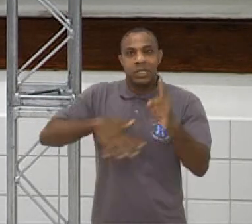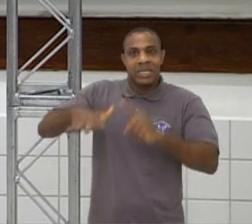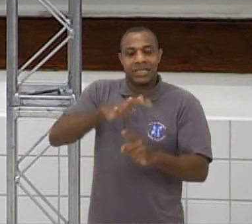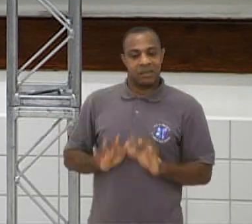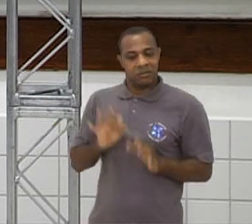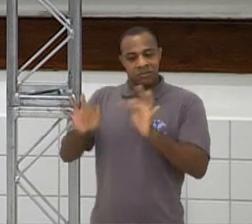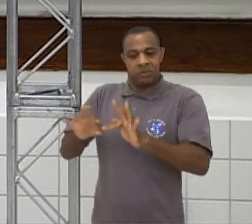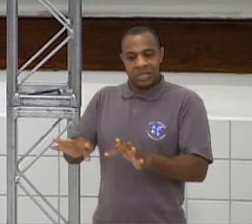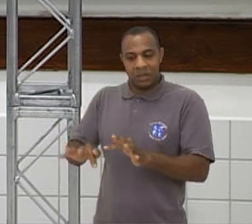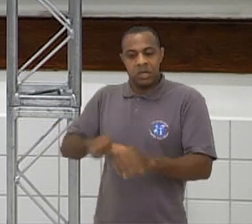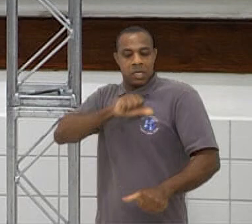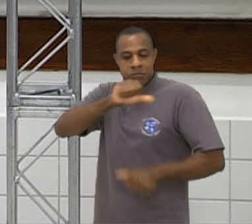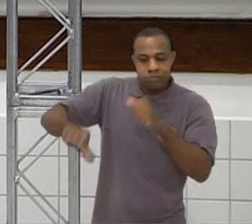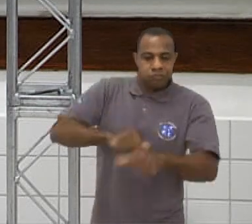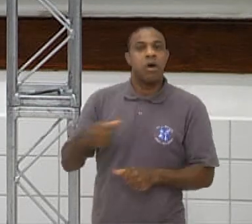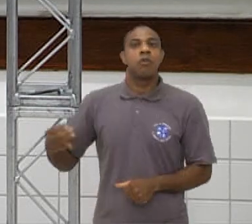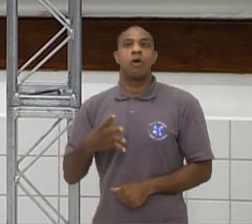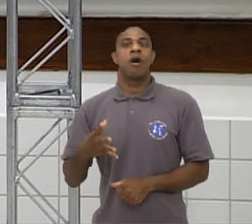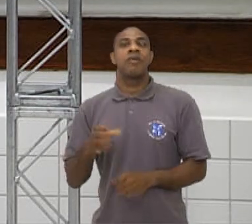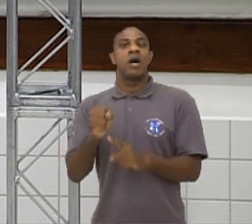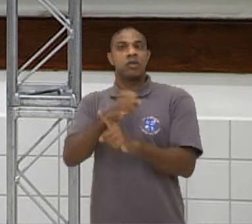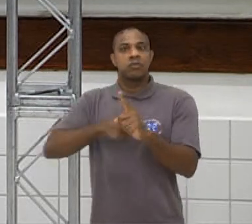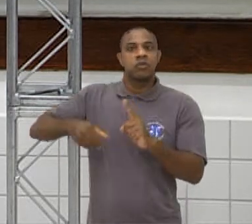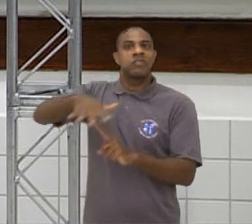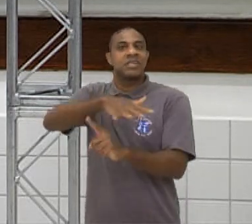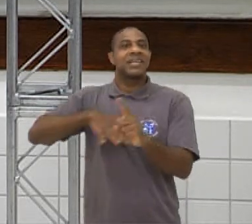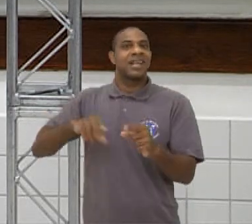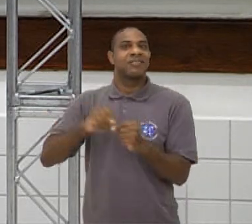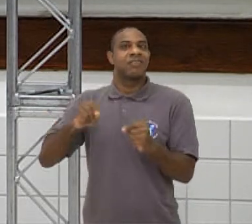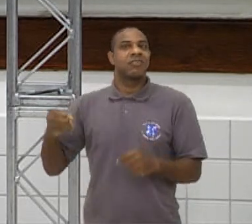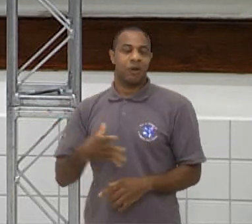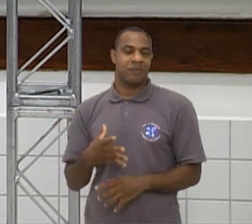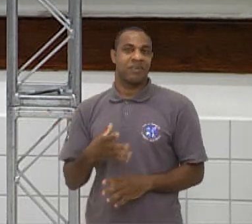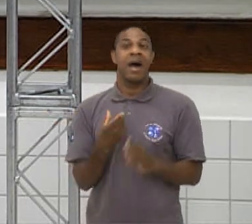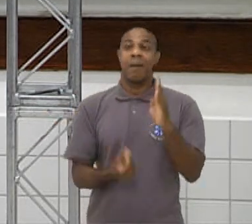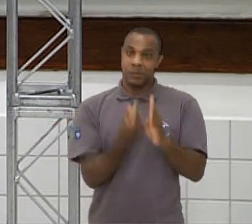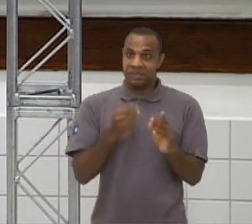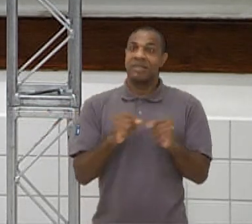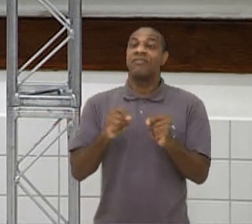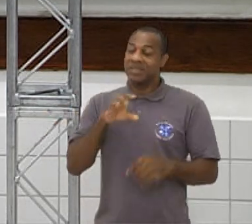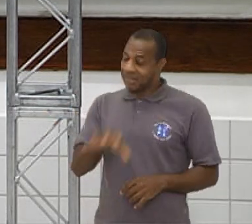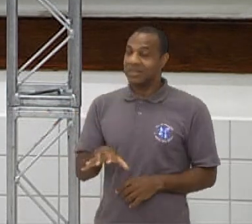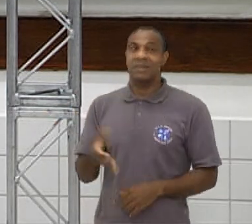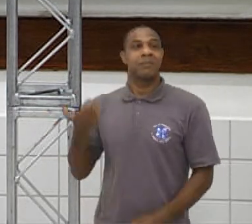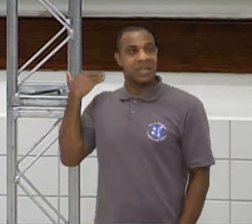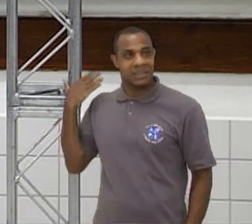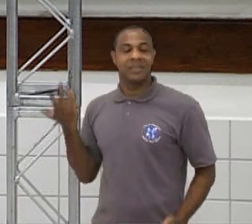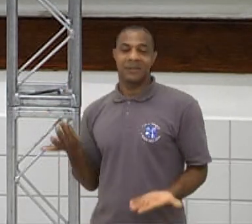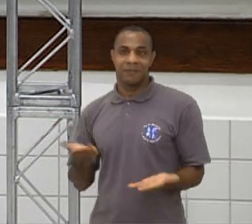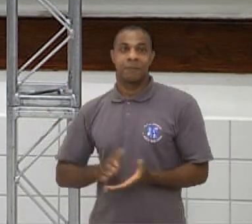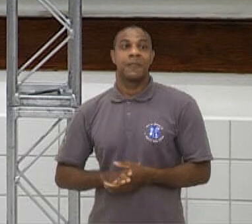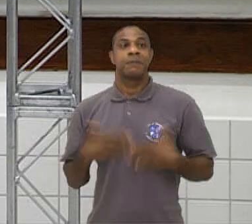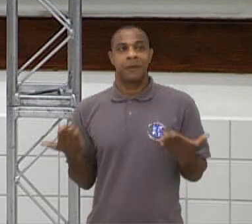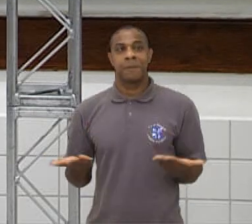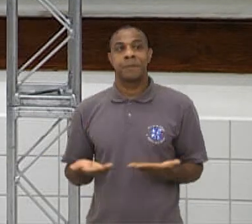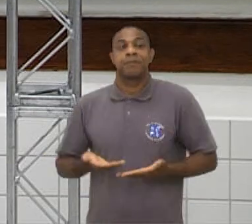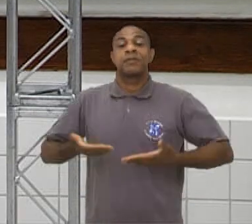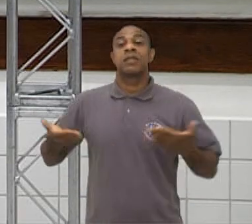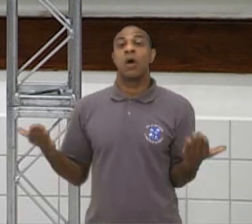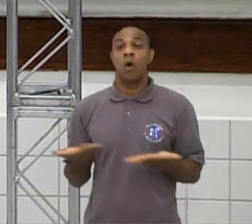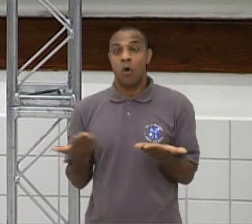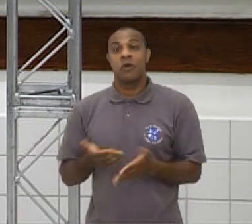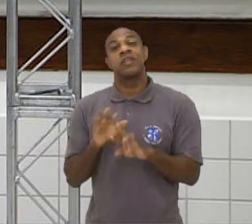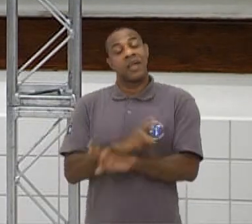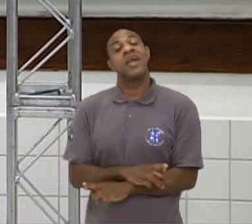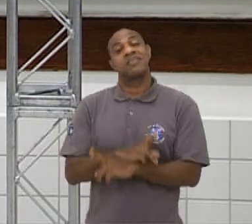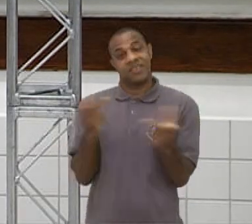elementos e construiu uma nova sociedade. Hoje, não passa na sua cabeça o que você quer ser quando crescer. Ah, eu vou ser um servo, né? Não faz parte mais